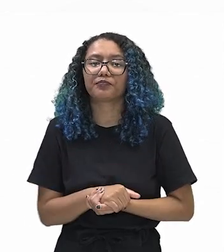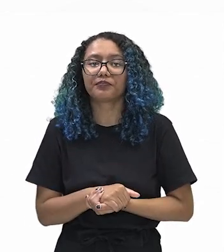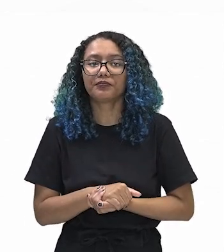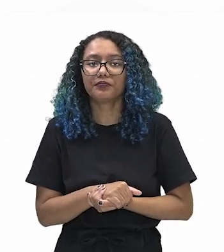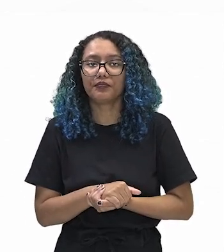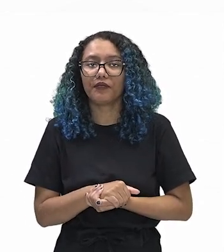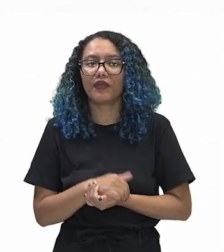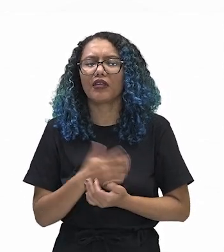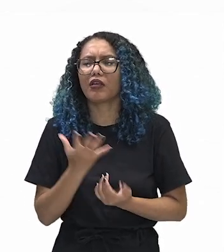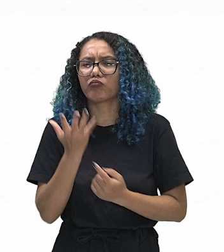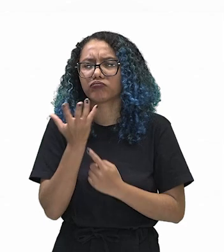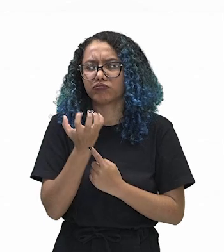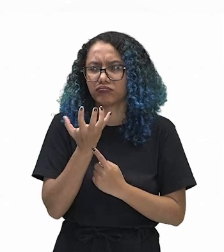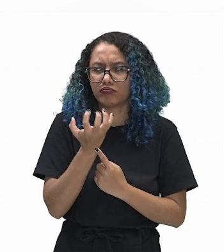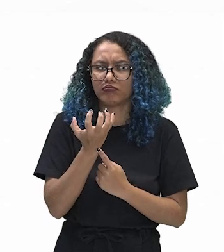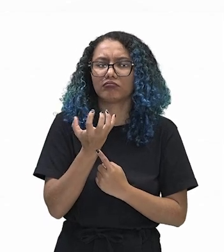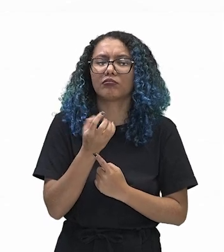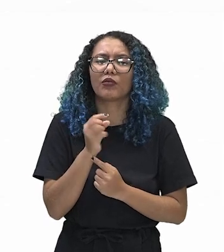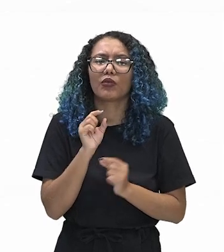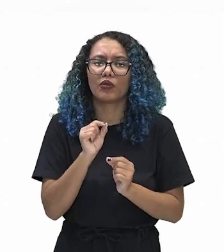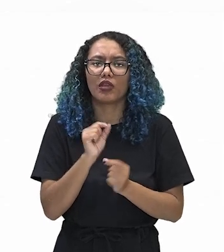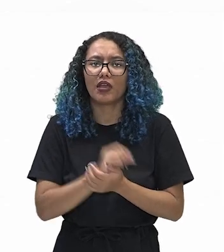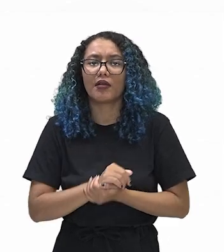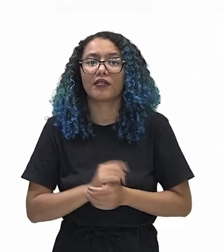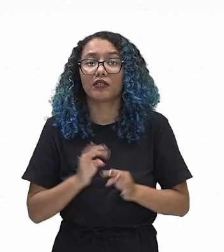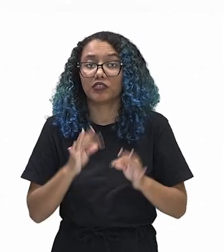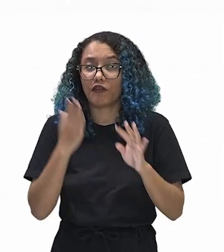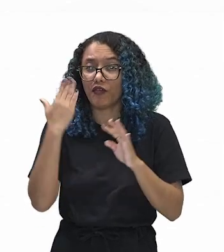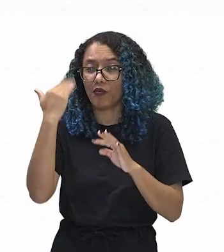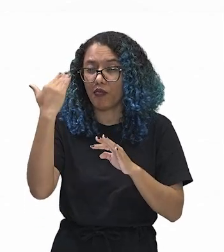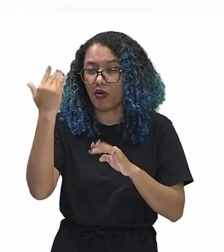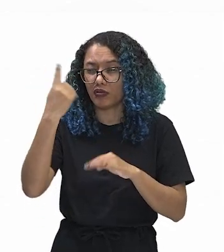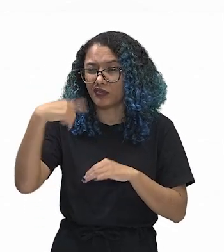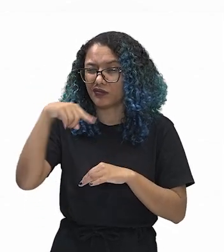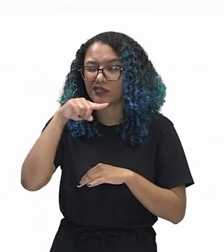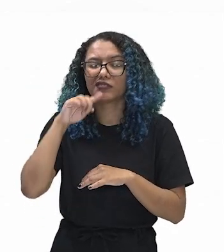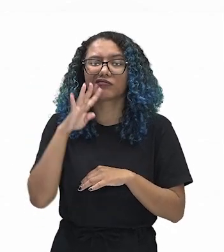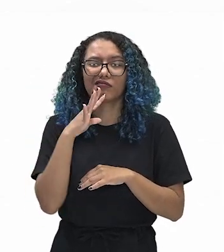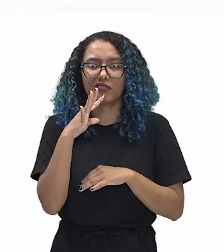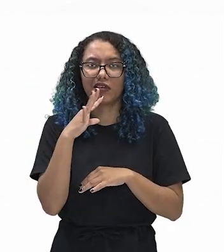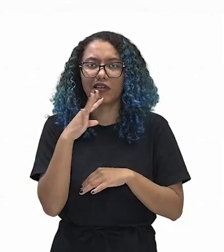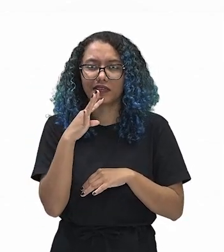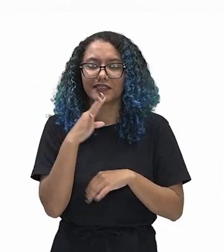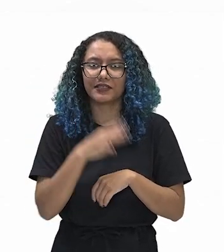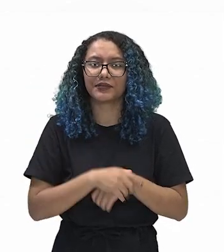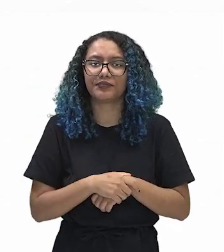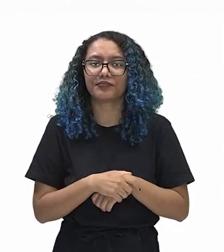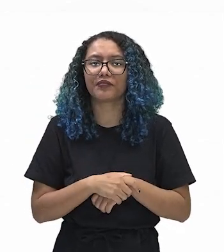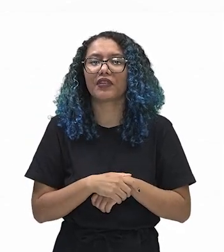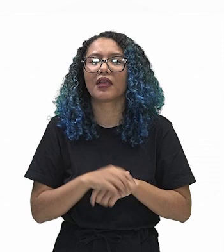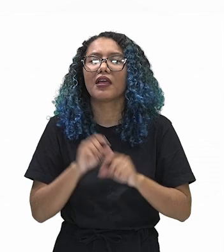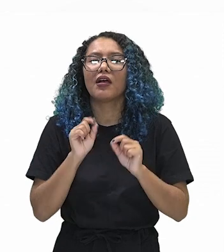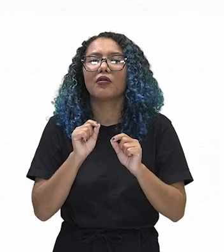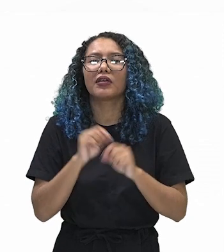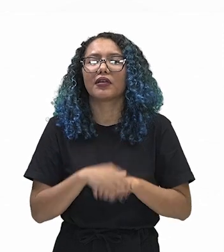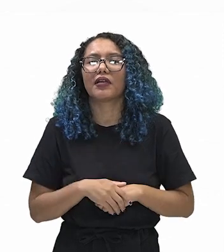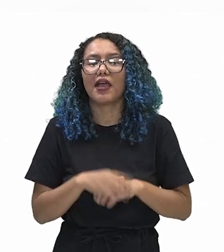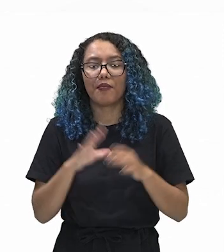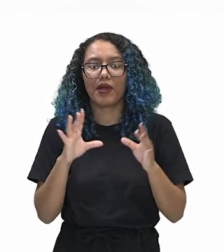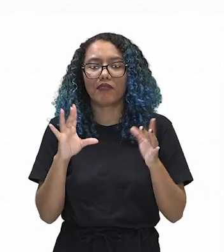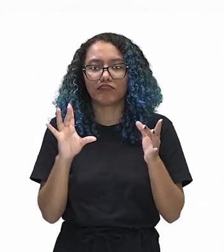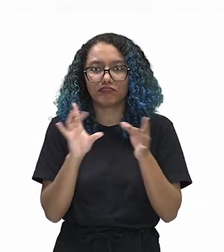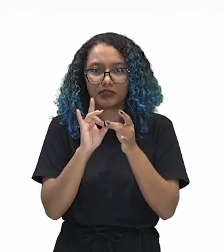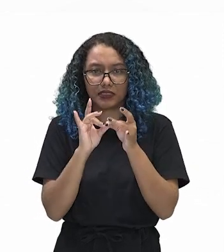A Wi-Fi é uma tecnologia muito conhecida aí entre vocês e ela é uma tecnologia para conexão sem fio